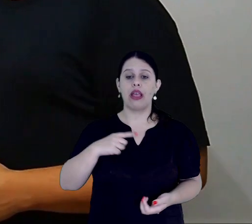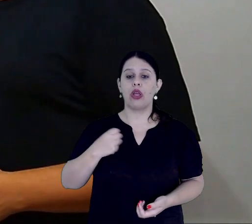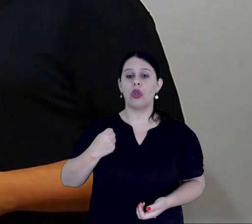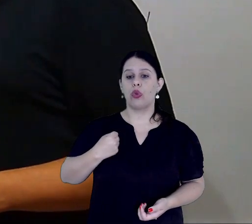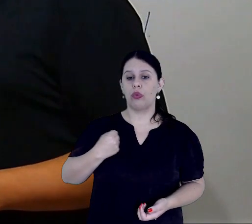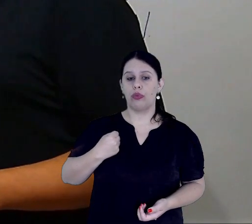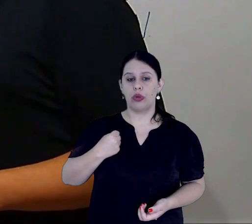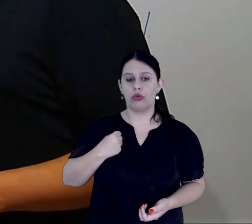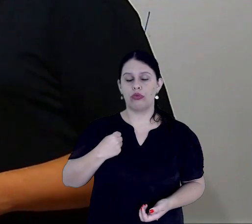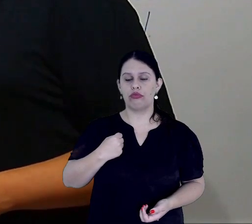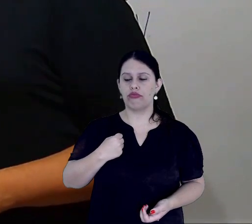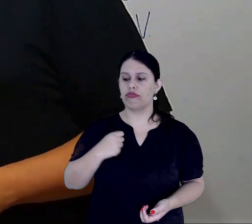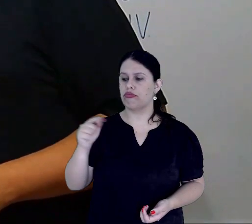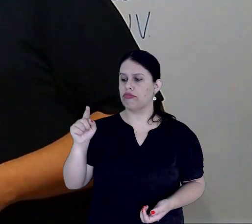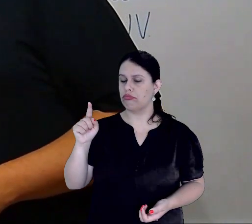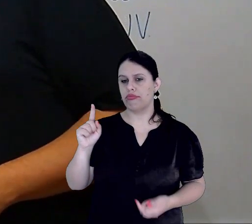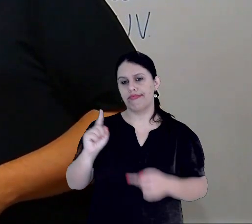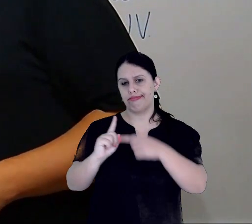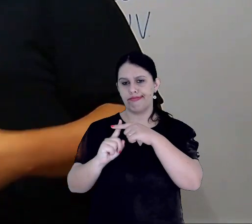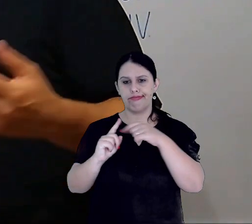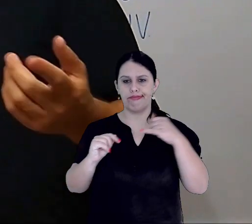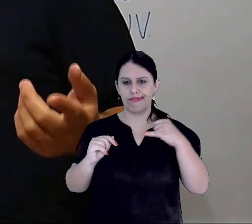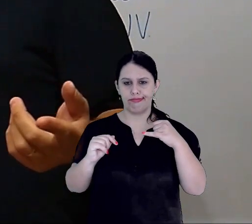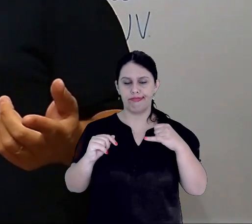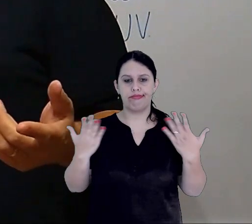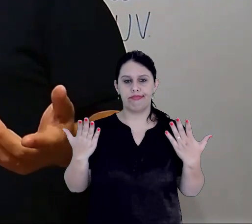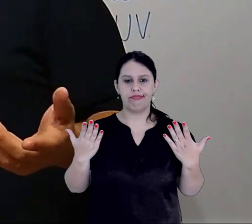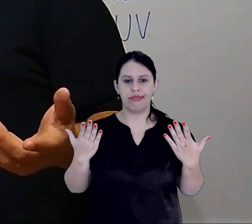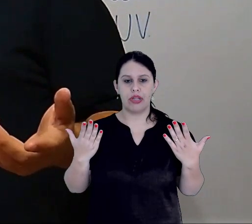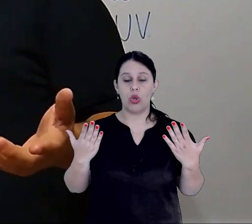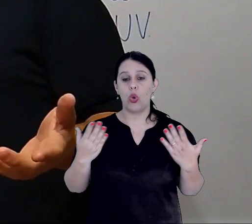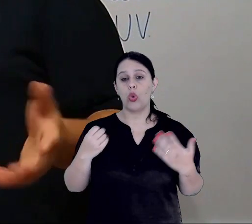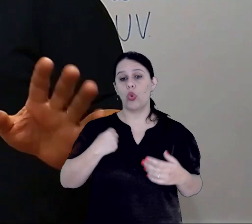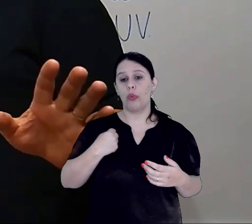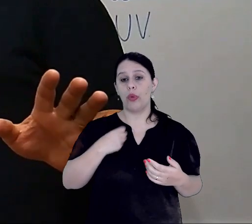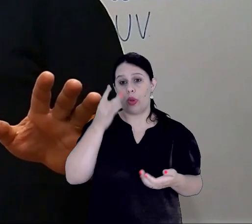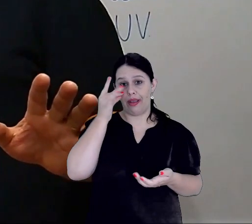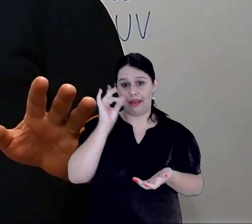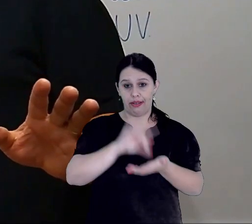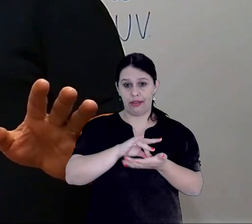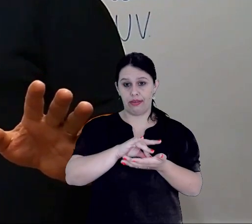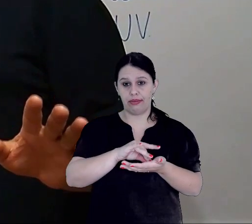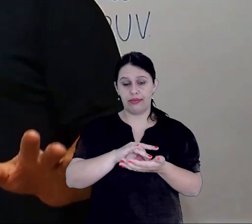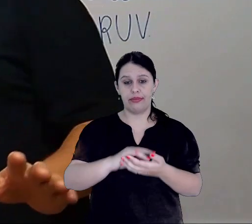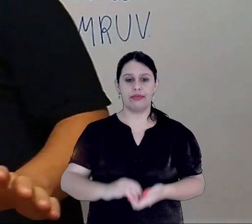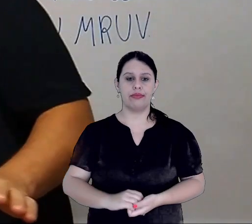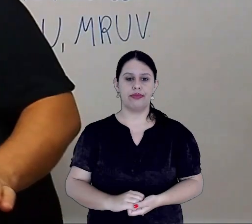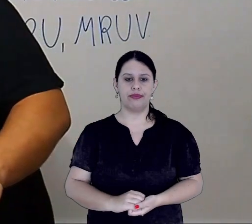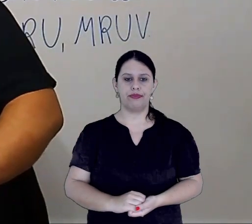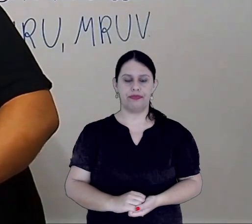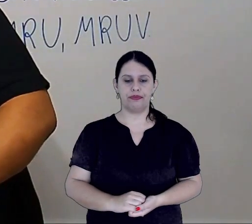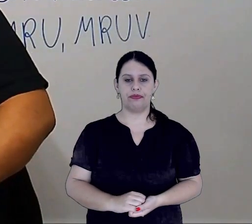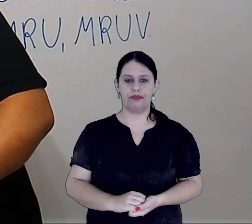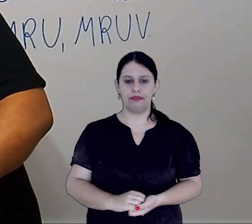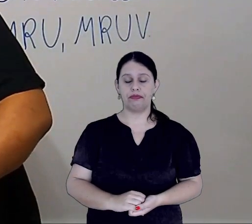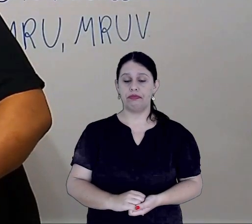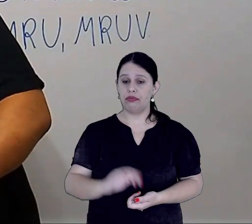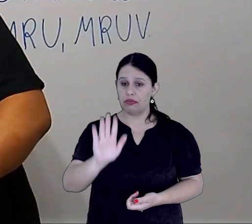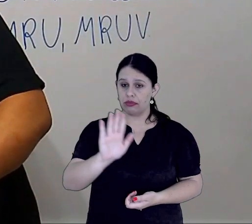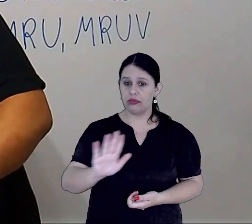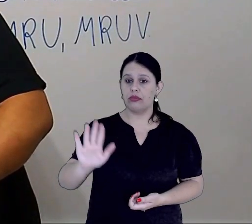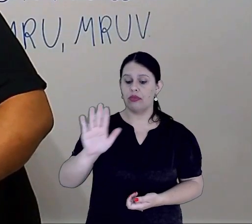Número e sinal Nada mais é que os números reais Legal? Estamos na